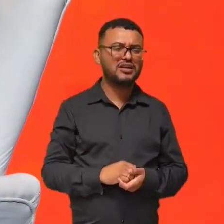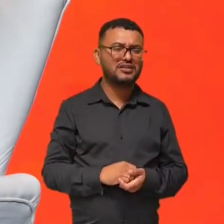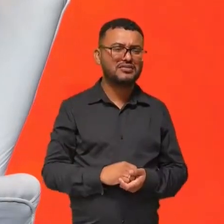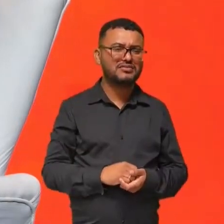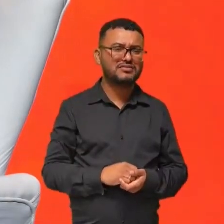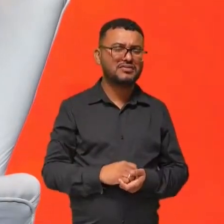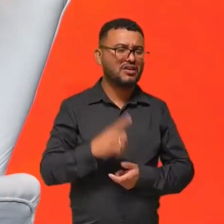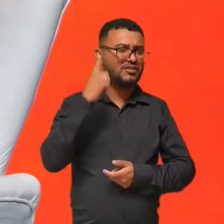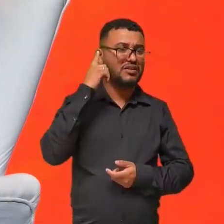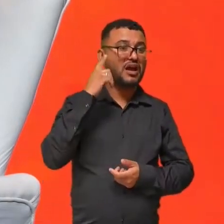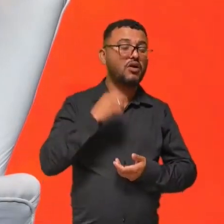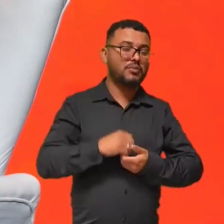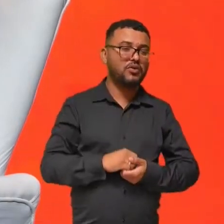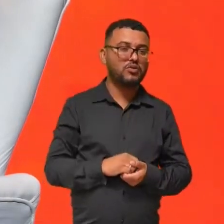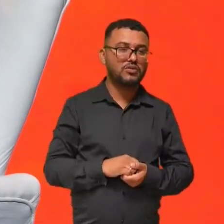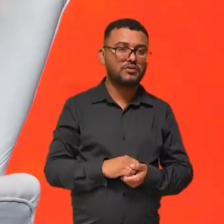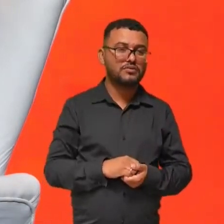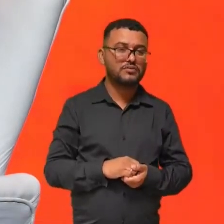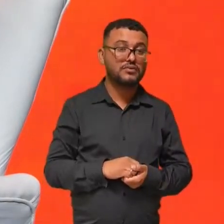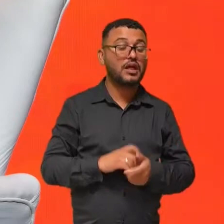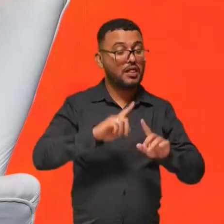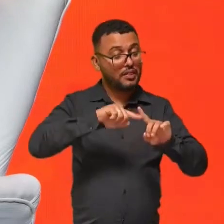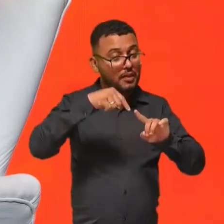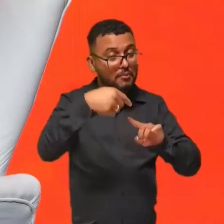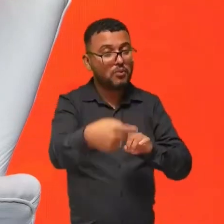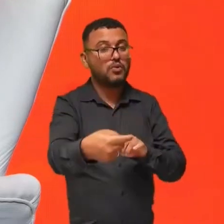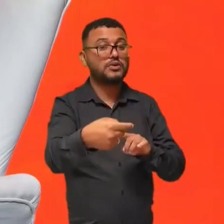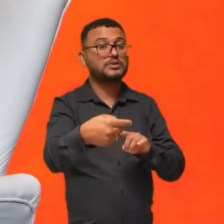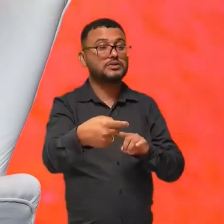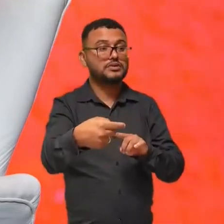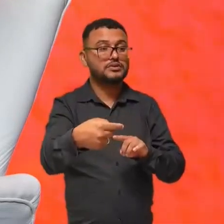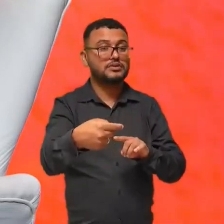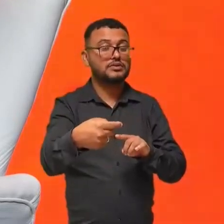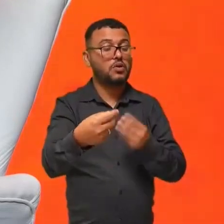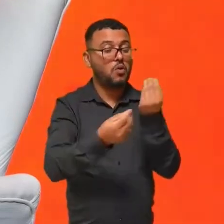e depois houve um modelo de comunicação